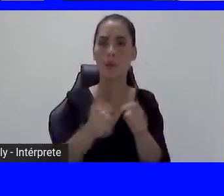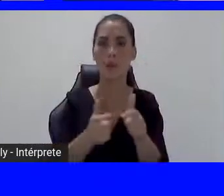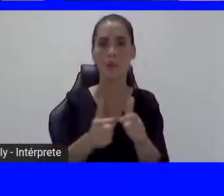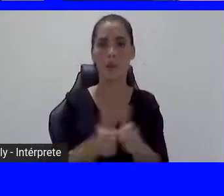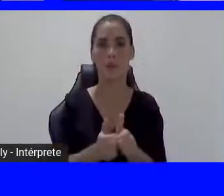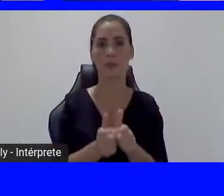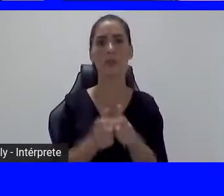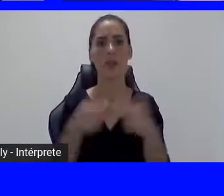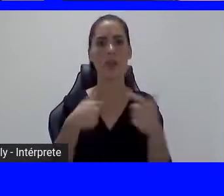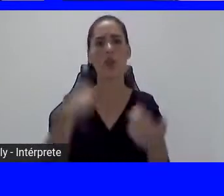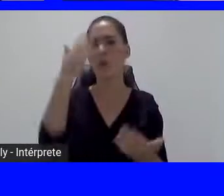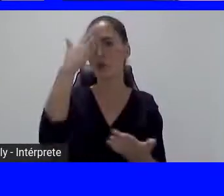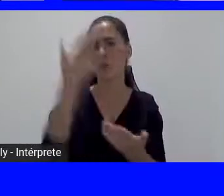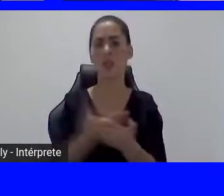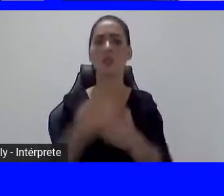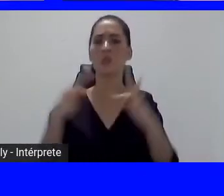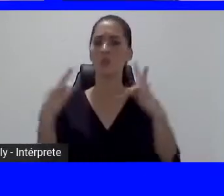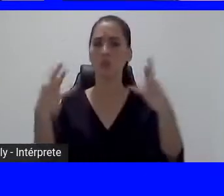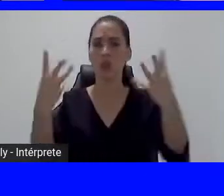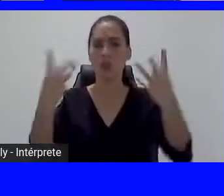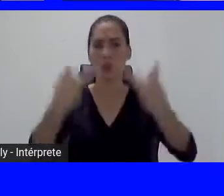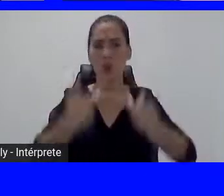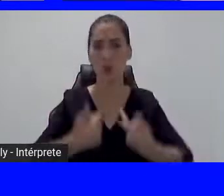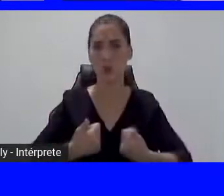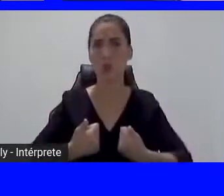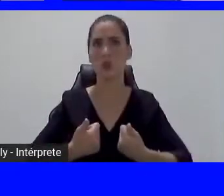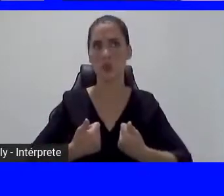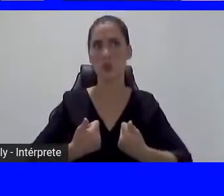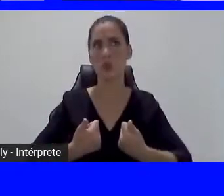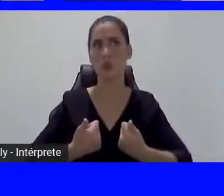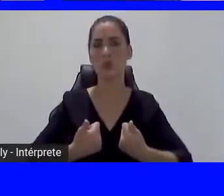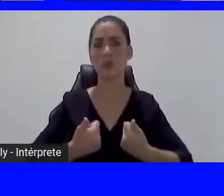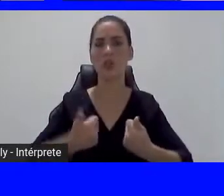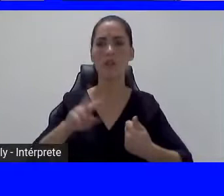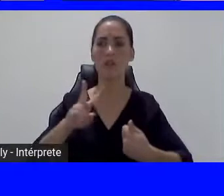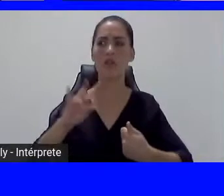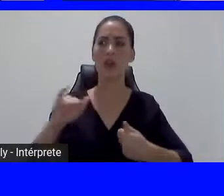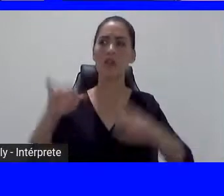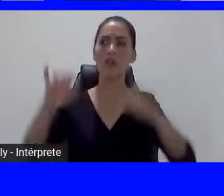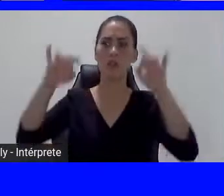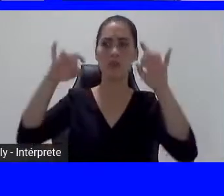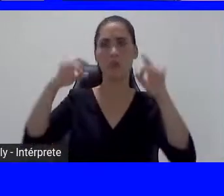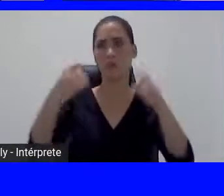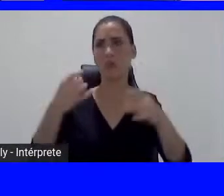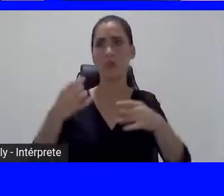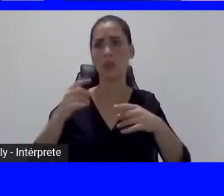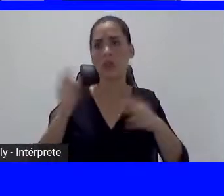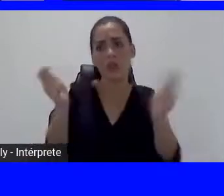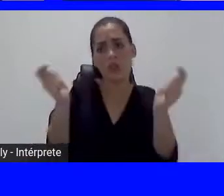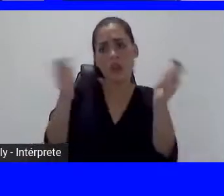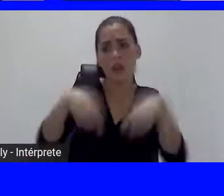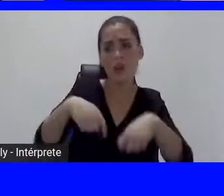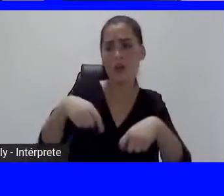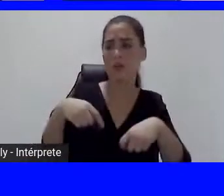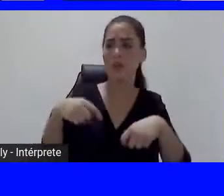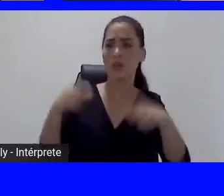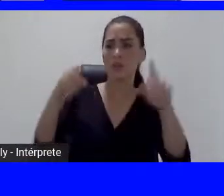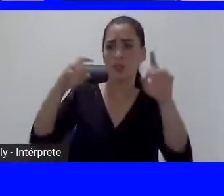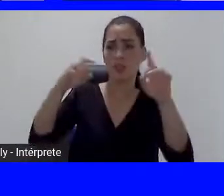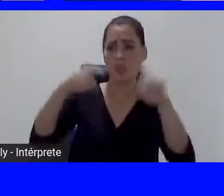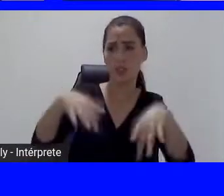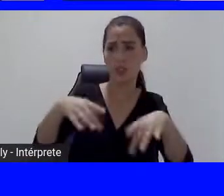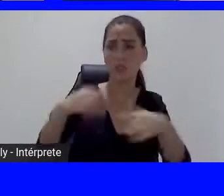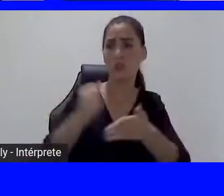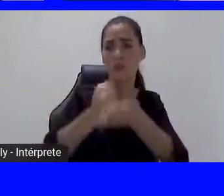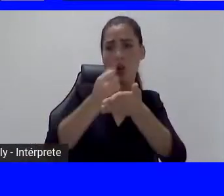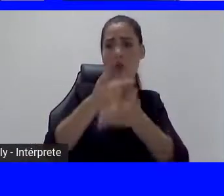estão dispostos a abrir mão, embora não digam isso. Quem quer apoio tem que estar disposto a apoiar. Quem quer ser o nome